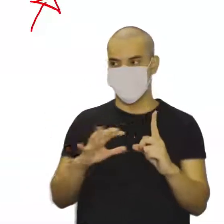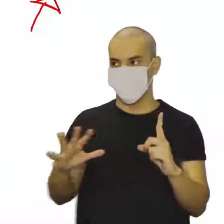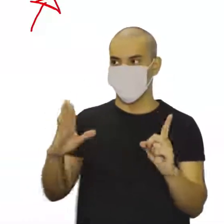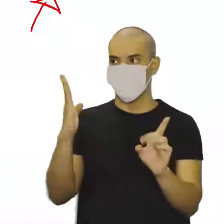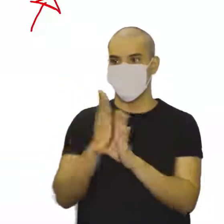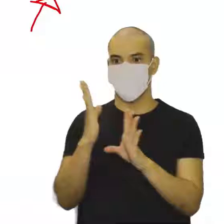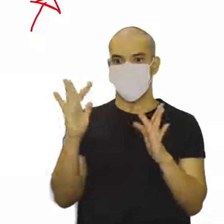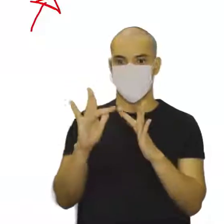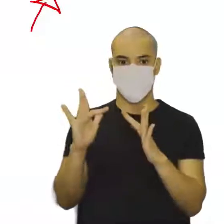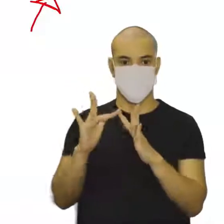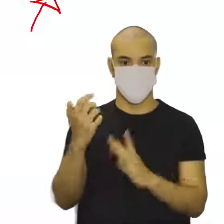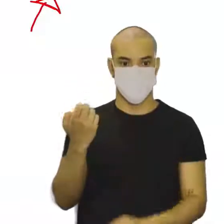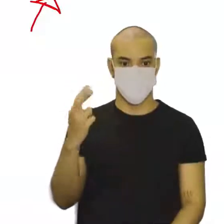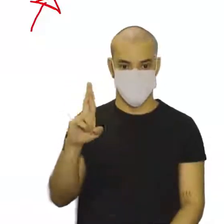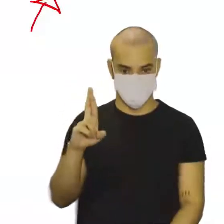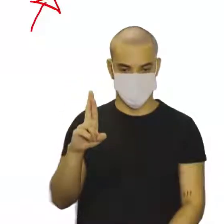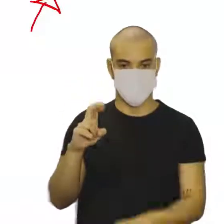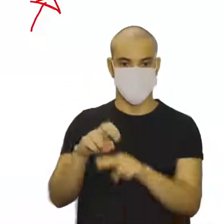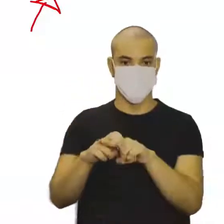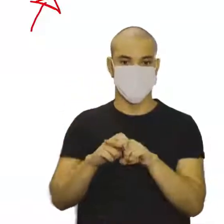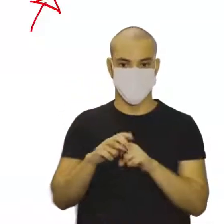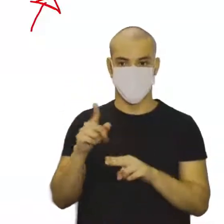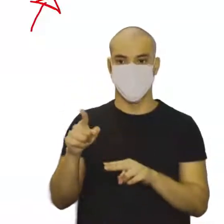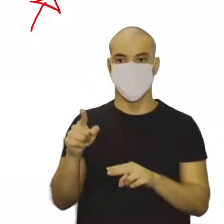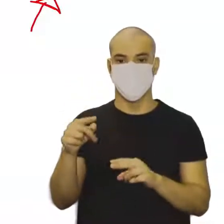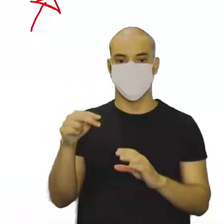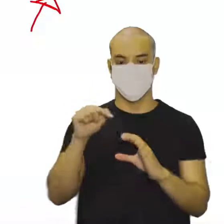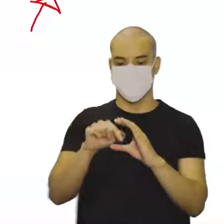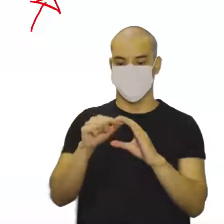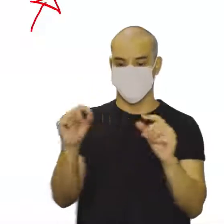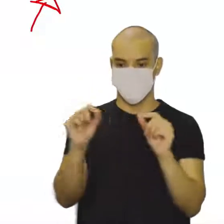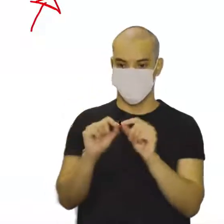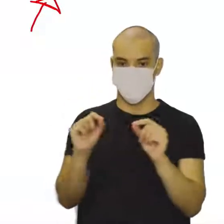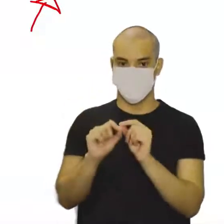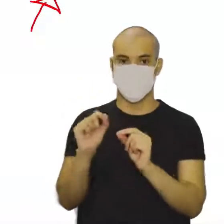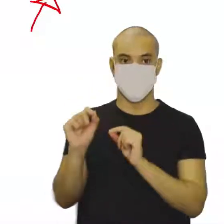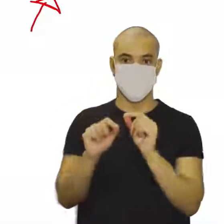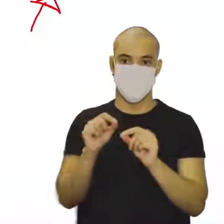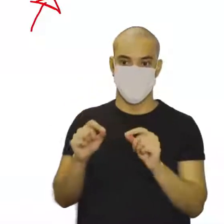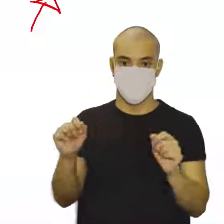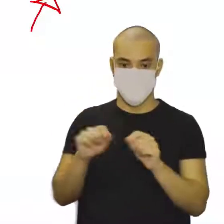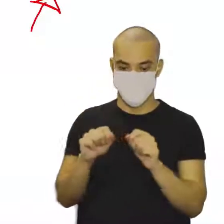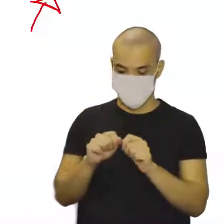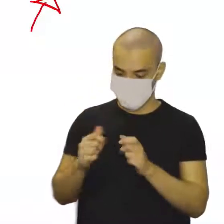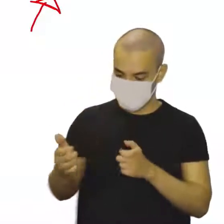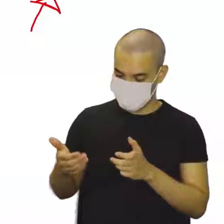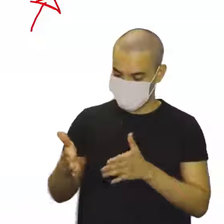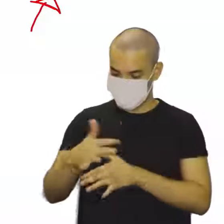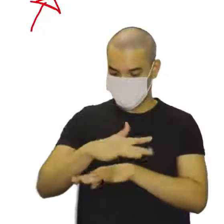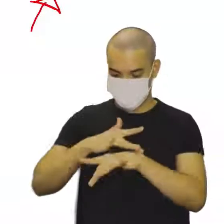contato com o ar. Por isso, este núcleo foi projetado para fazer um caminho